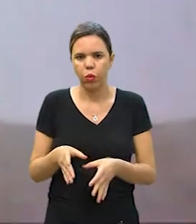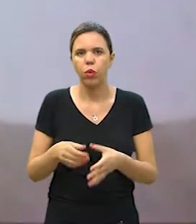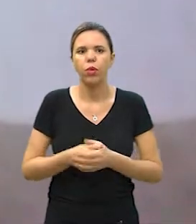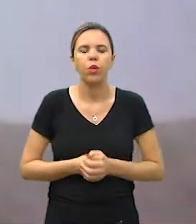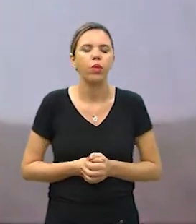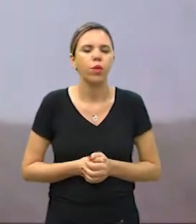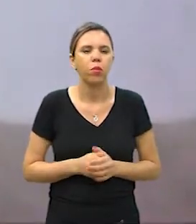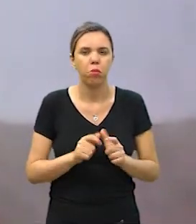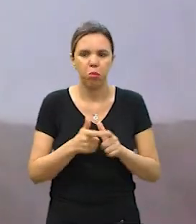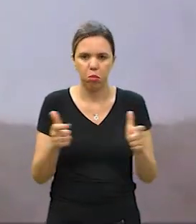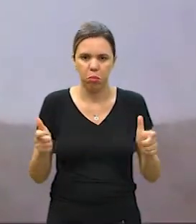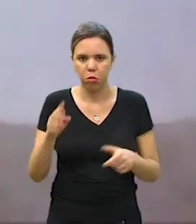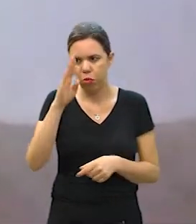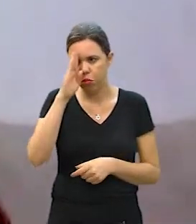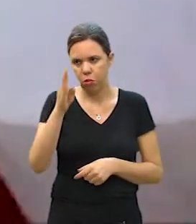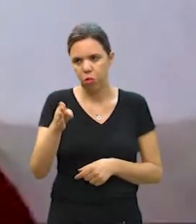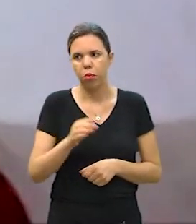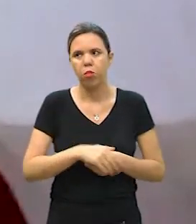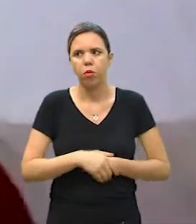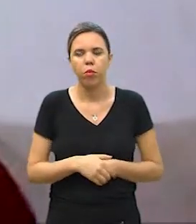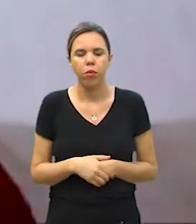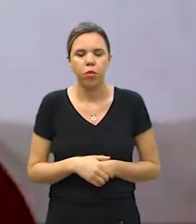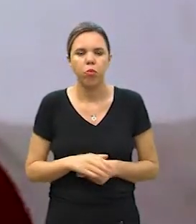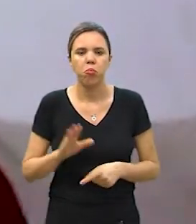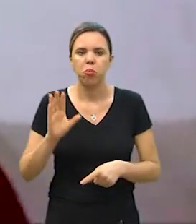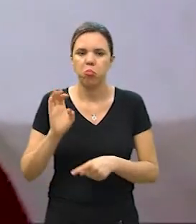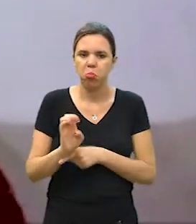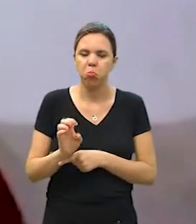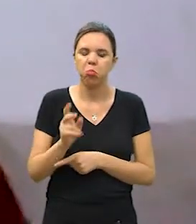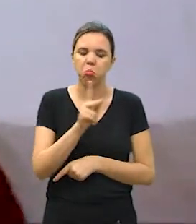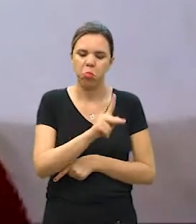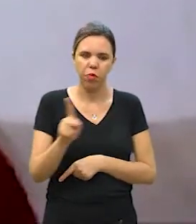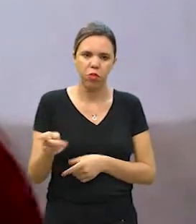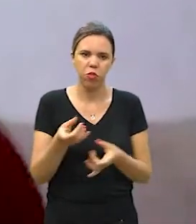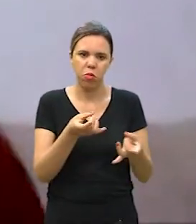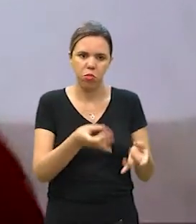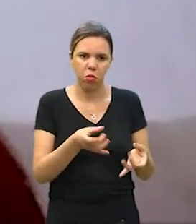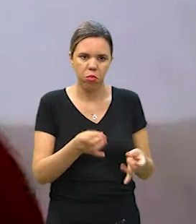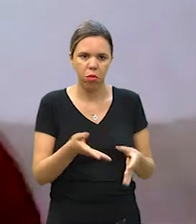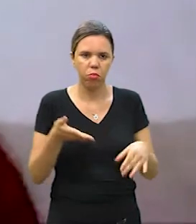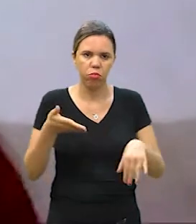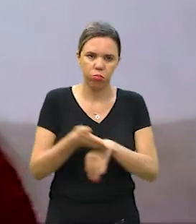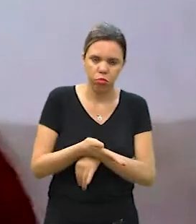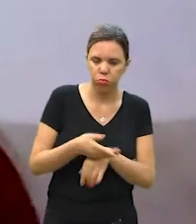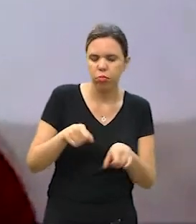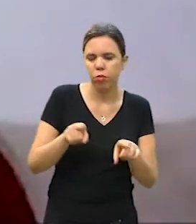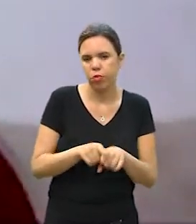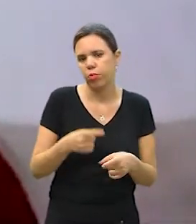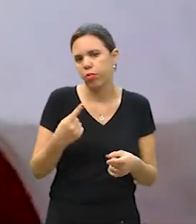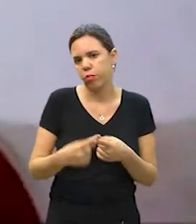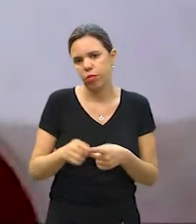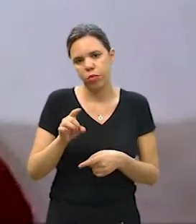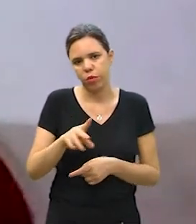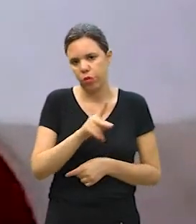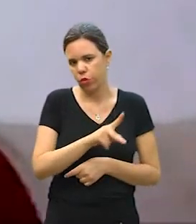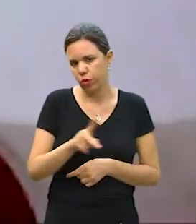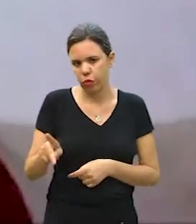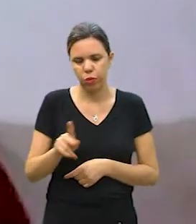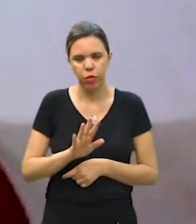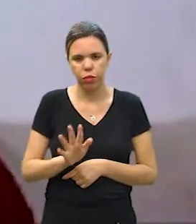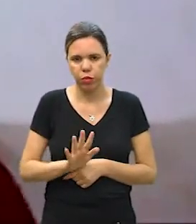A rotatividade é grande, principalmente na rede estadual, mas não é também só porque